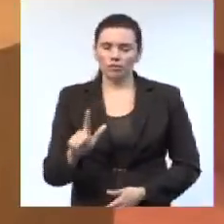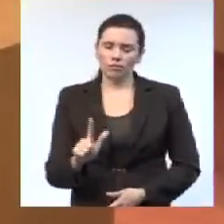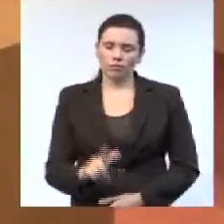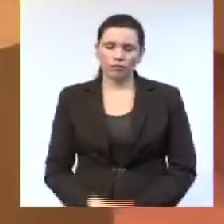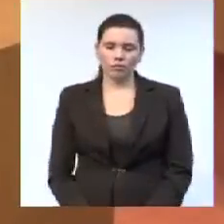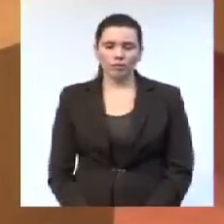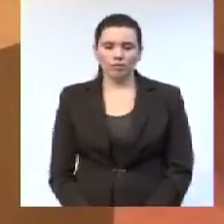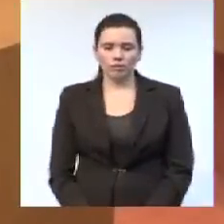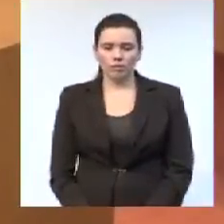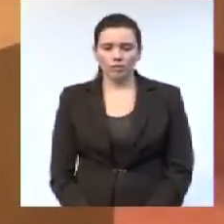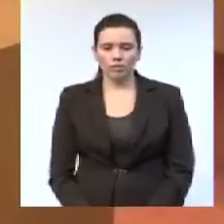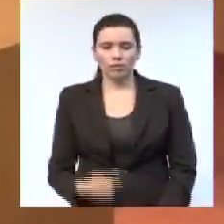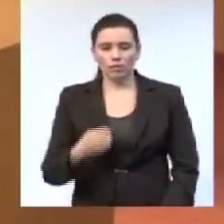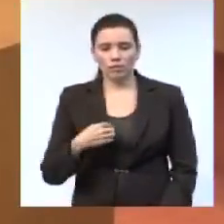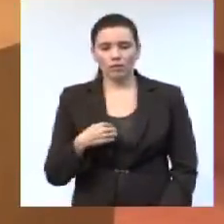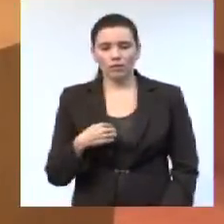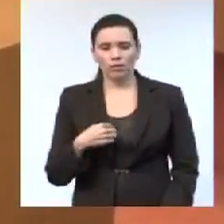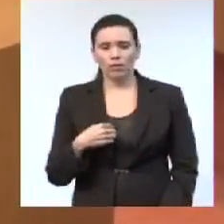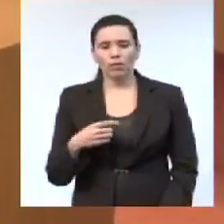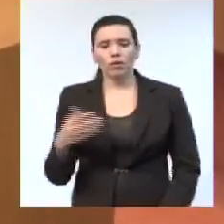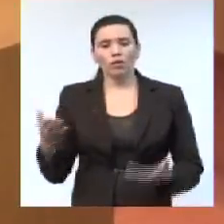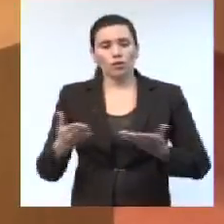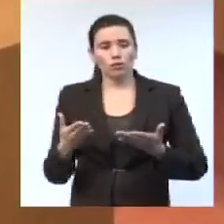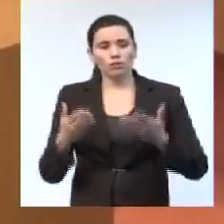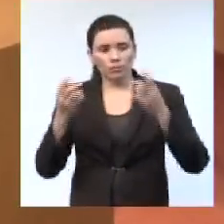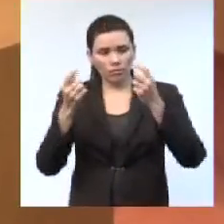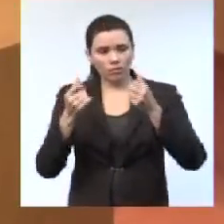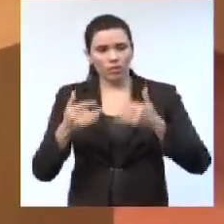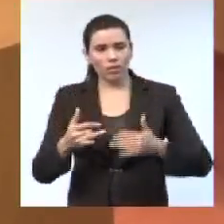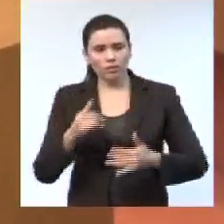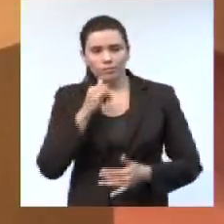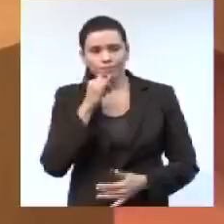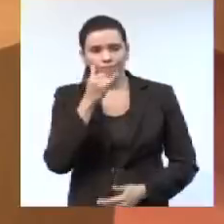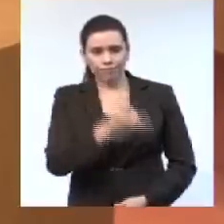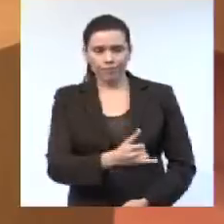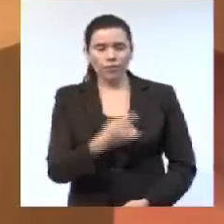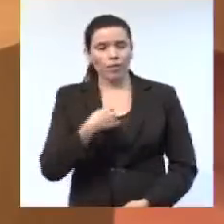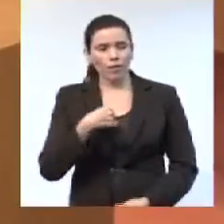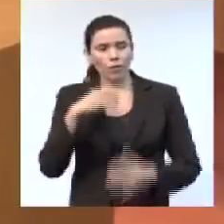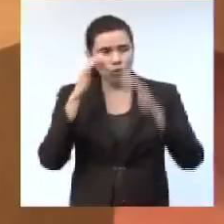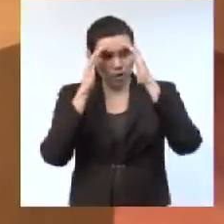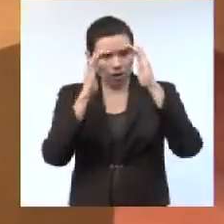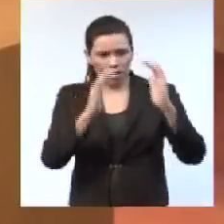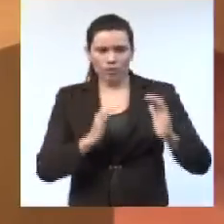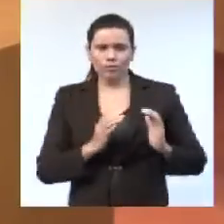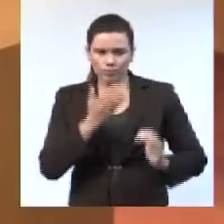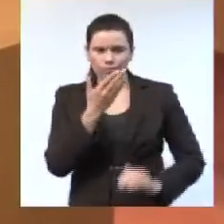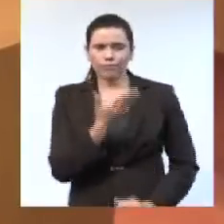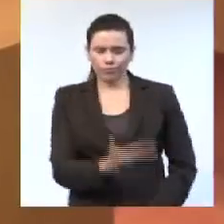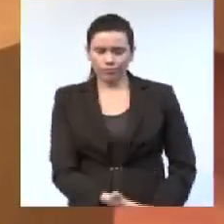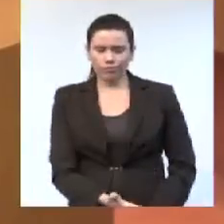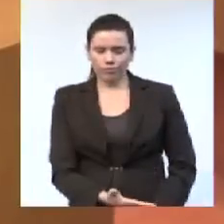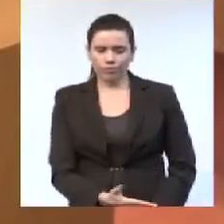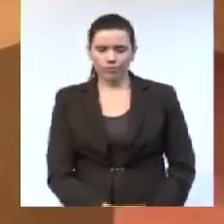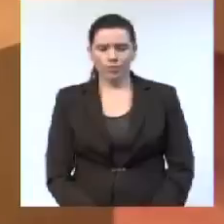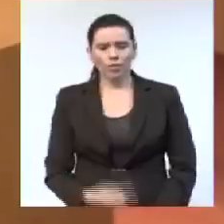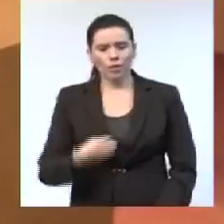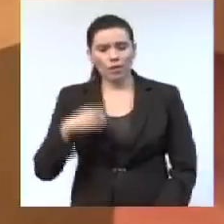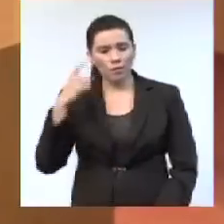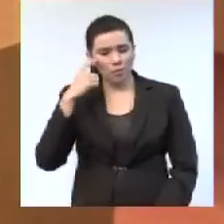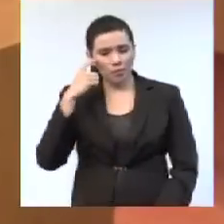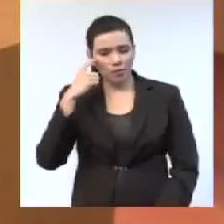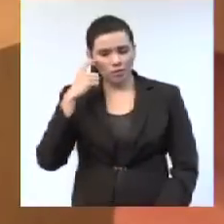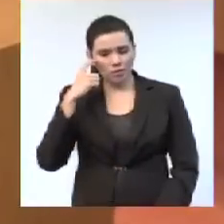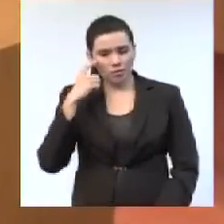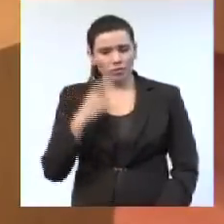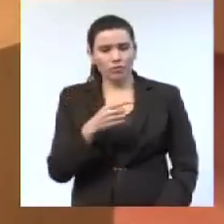eu quero dizer que eu tenho o maior respeito pela nobre deputada. Isso, eu acho que ela tem uma trajetória a se